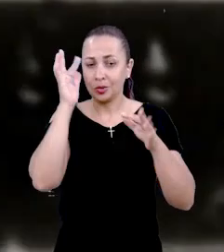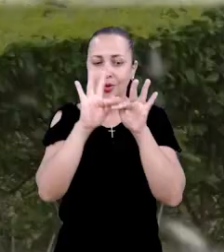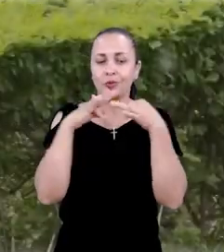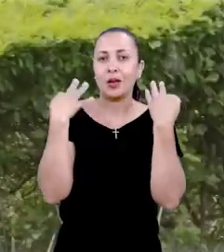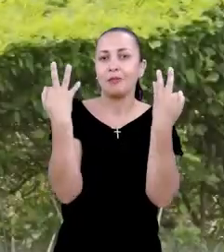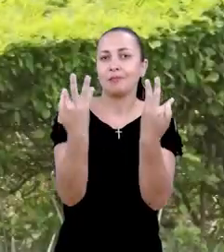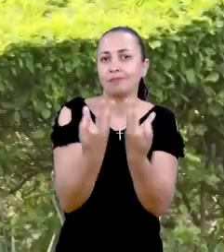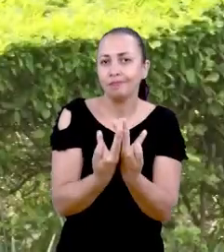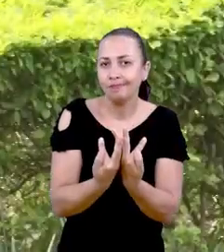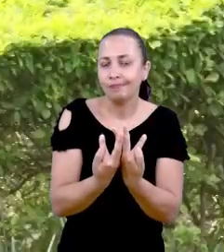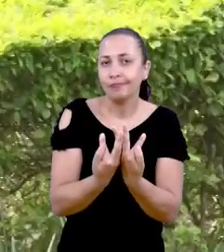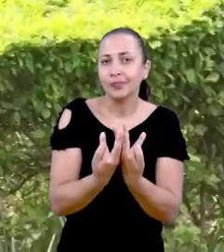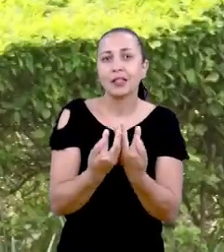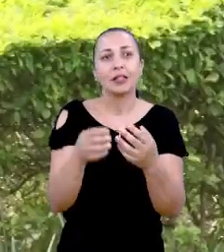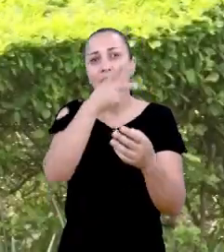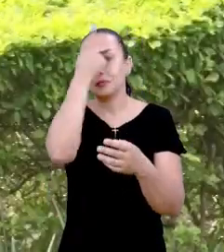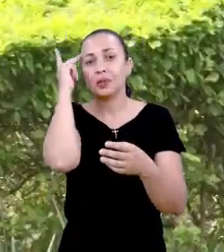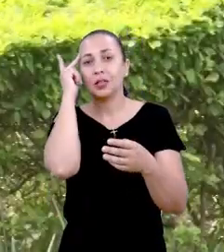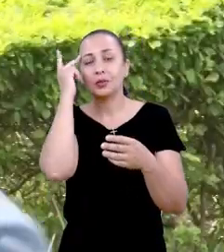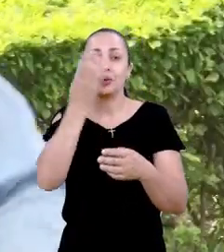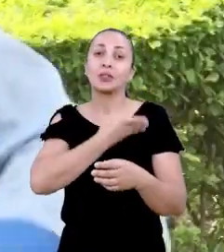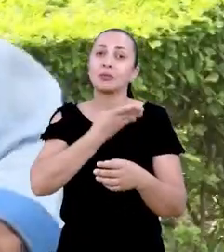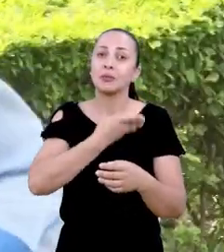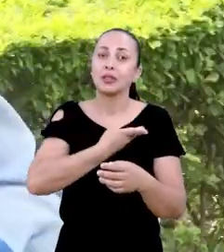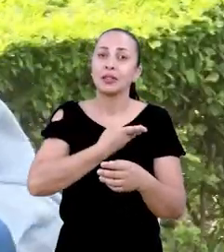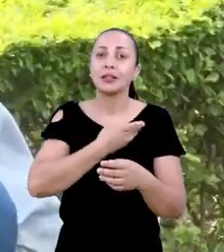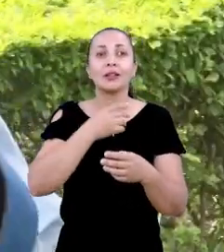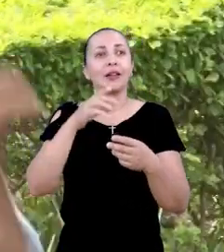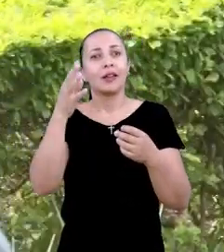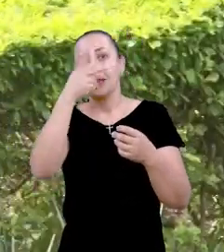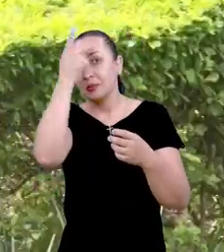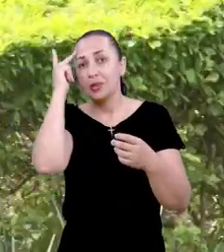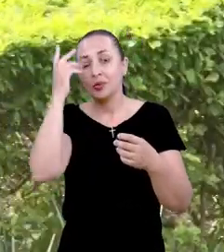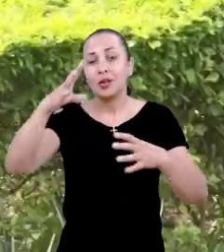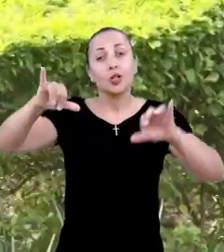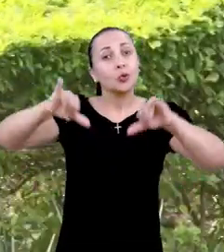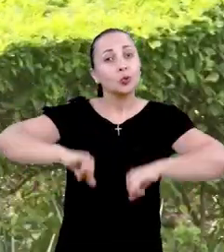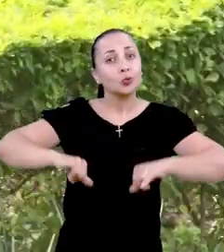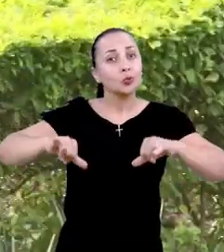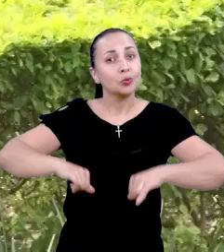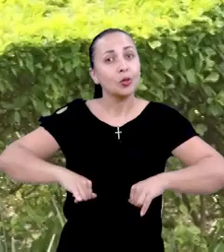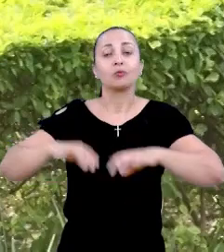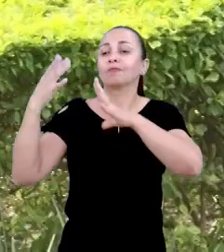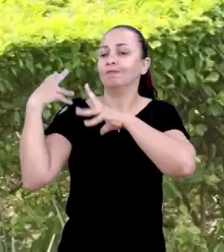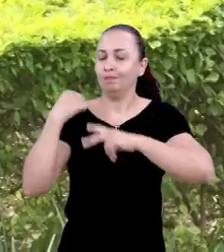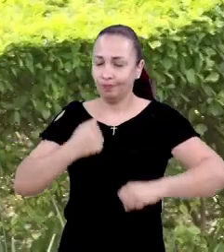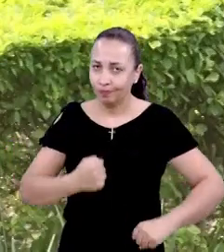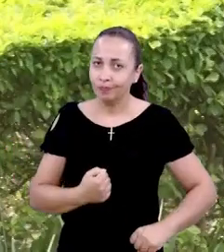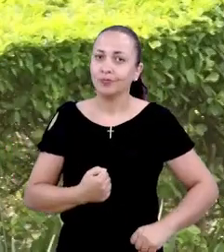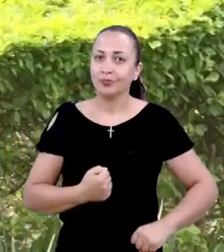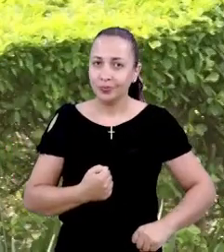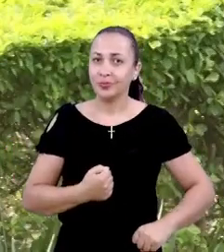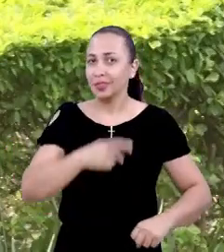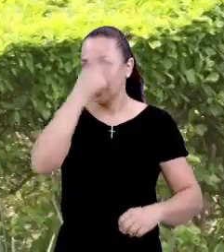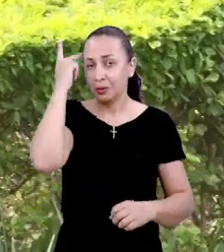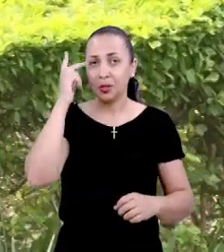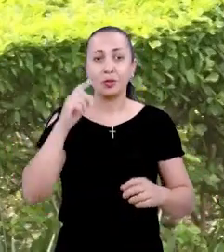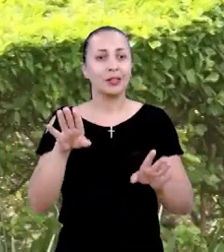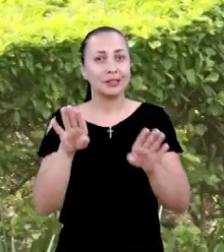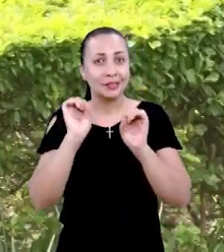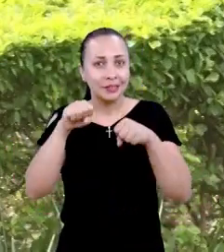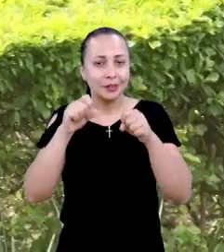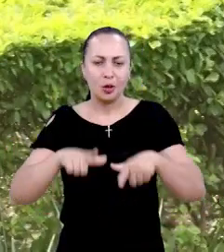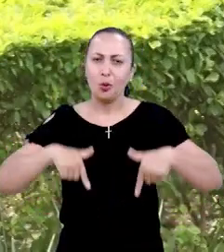por memória, verdade e justiça, ingressaram na justiça, nos tribunais internacionais. E essas pessoas, então,